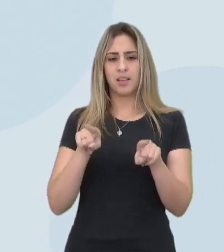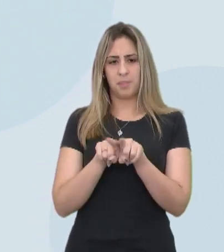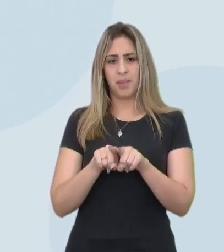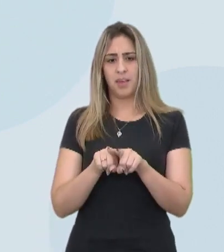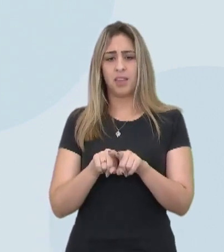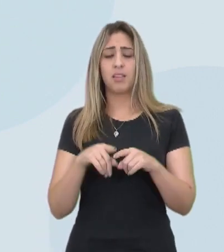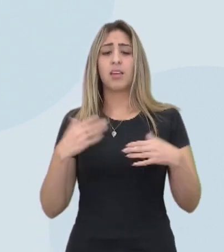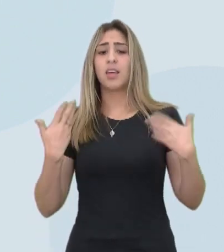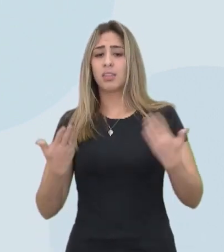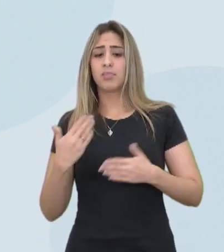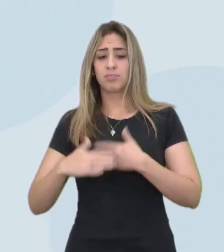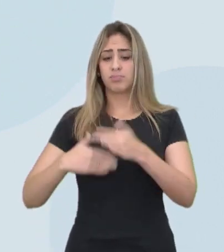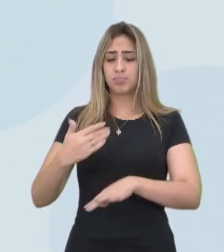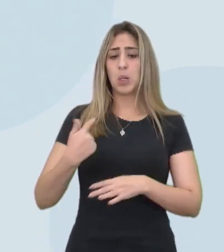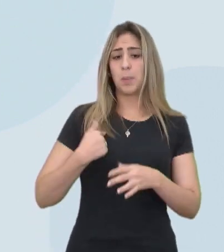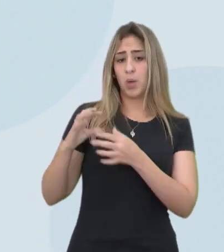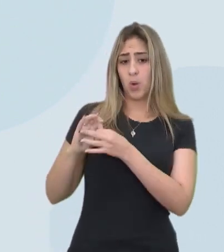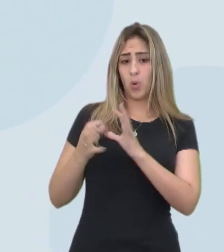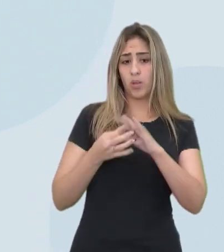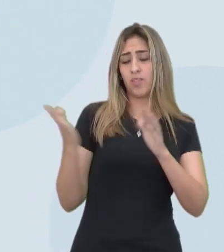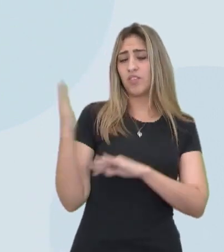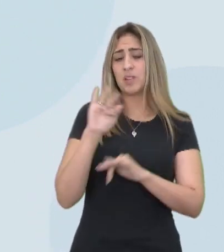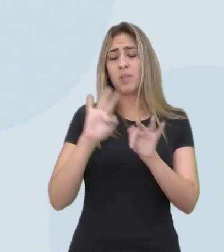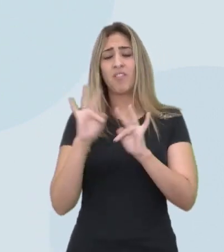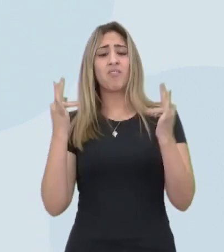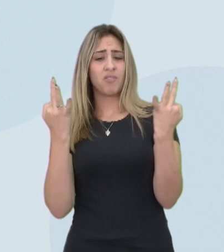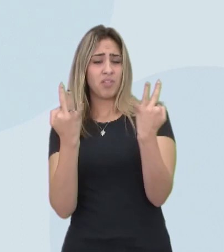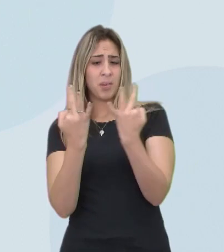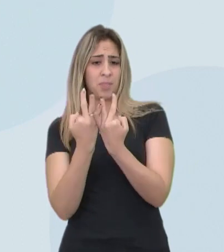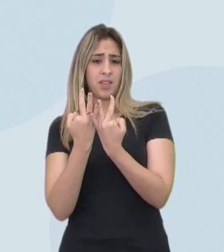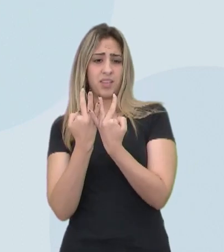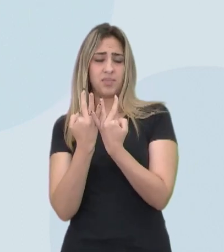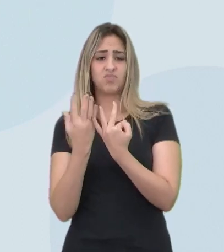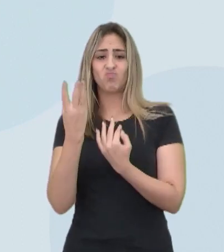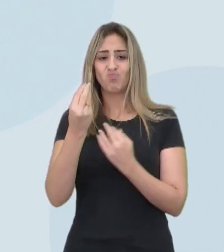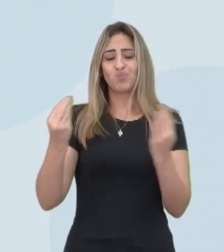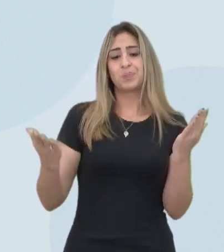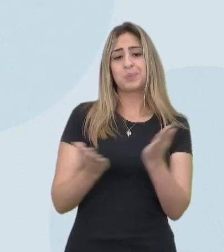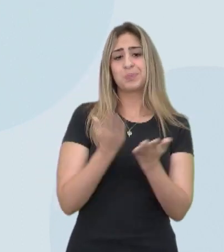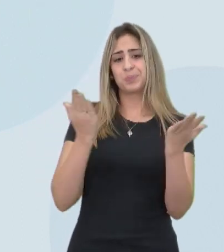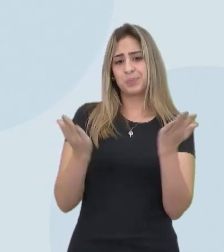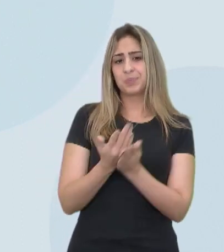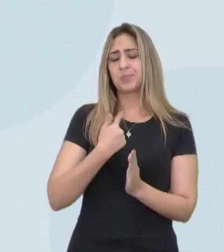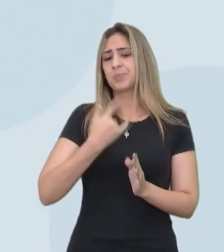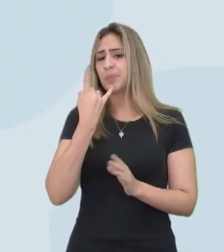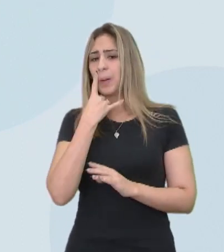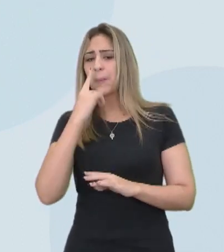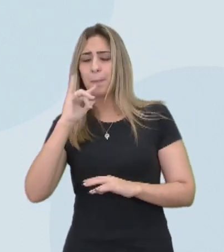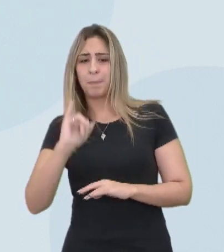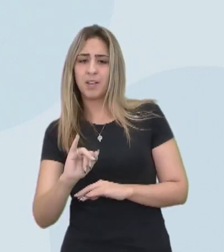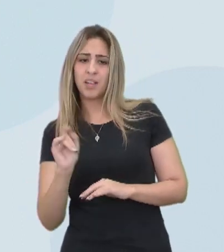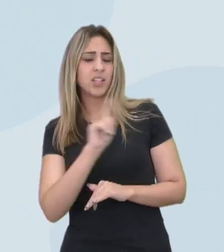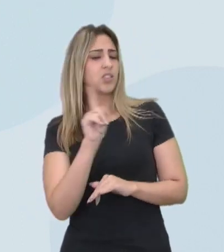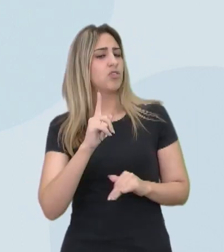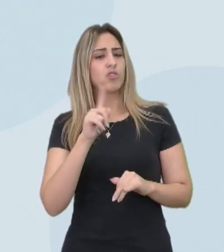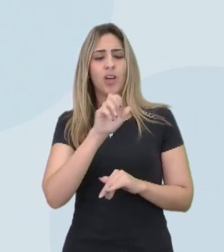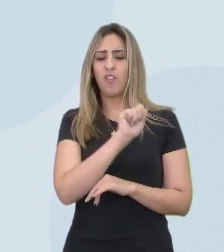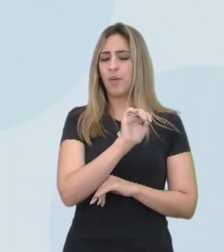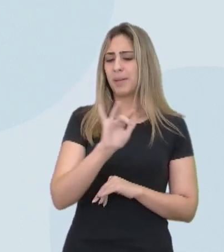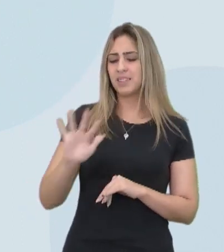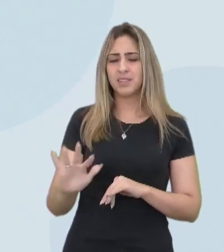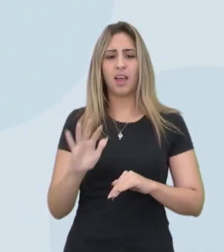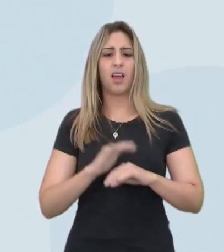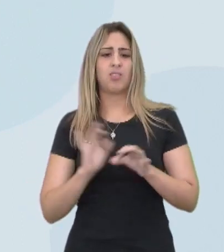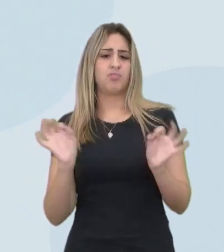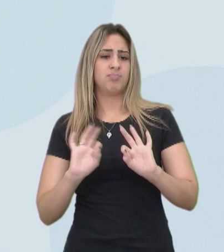Então, aí dentro do meu contexto, vim de uma família muito pobre, meus pais não foram